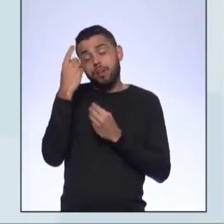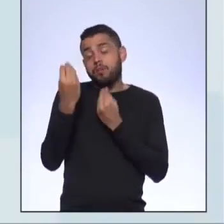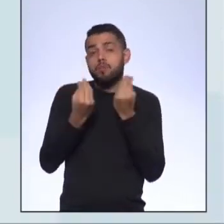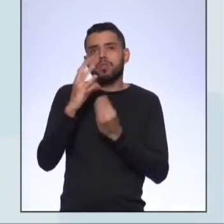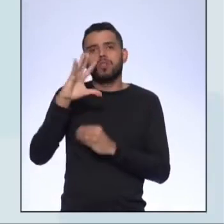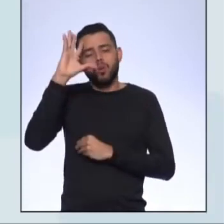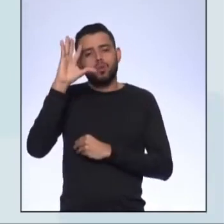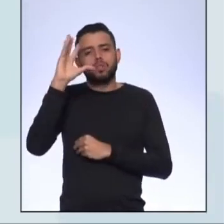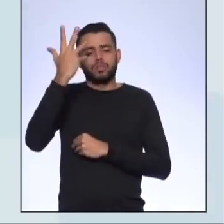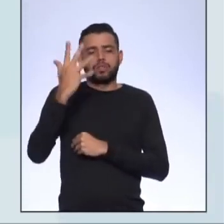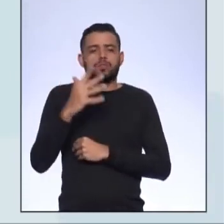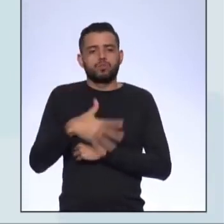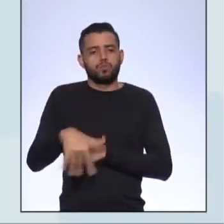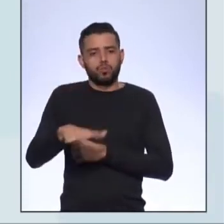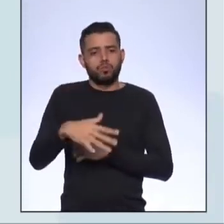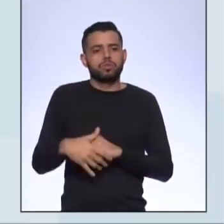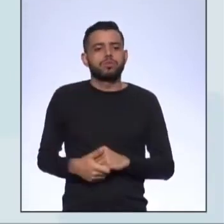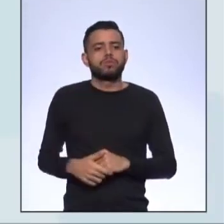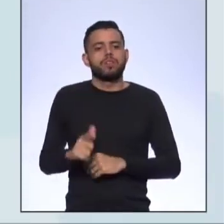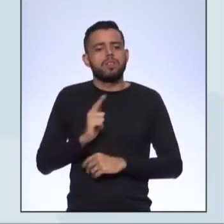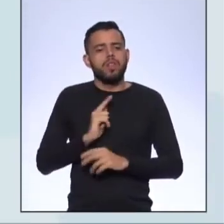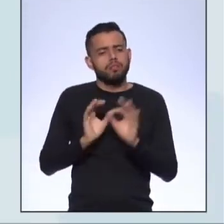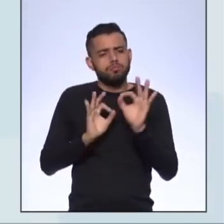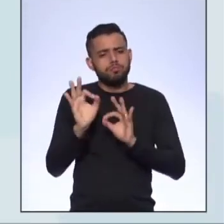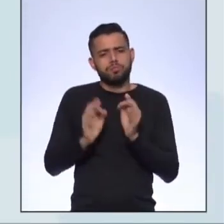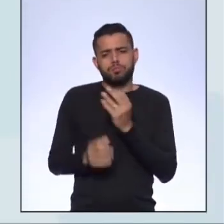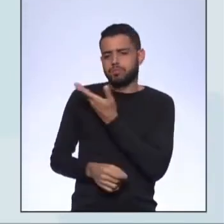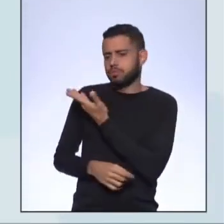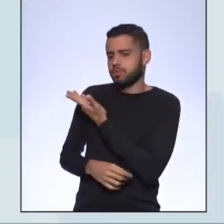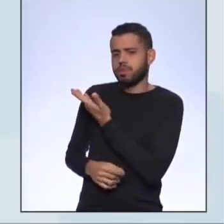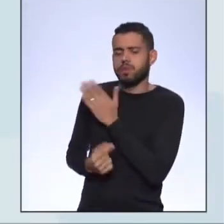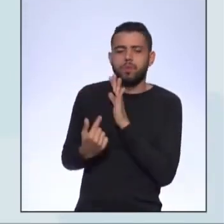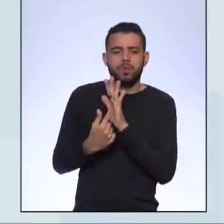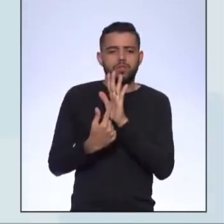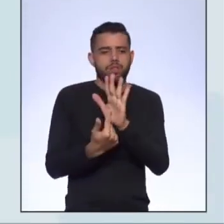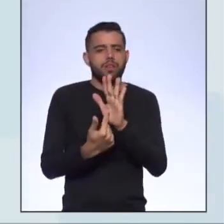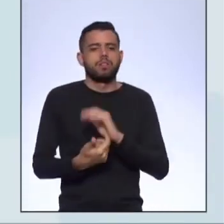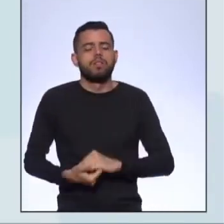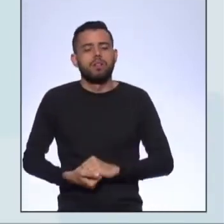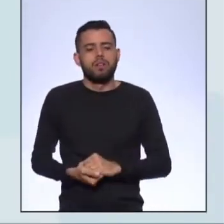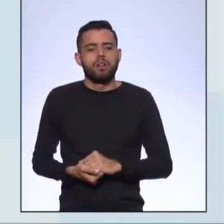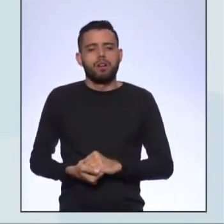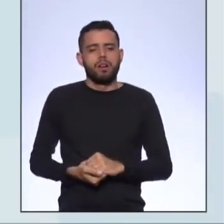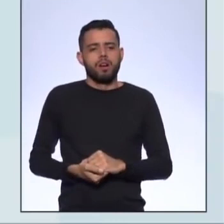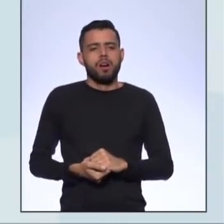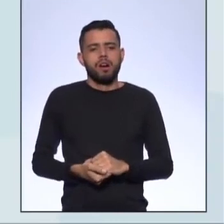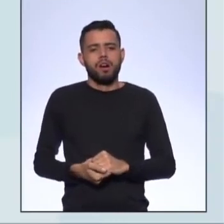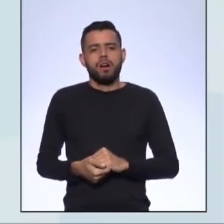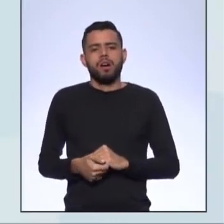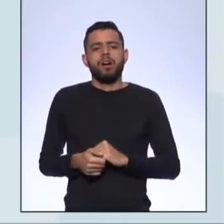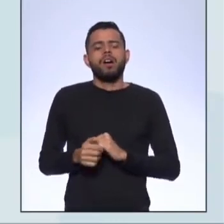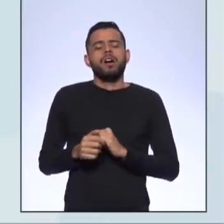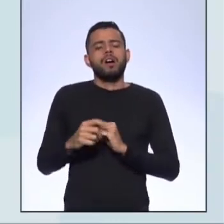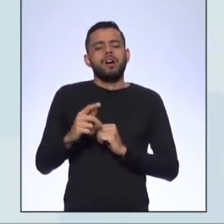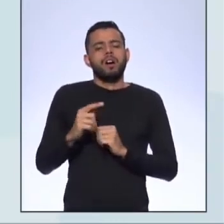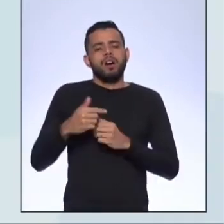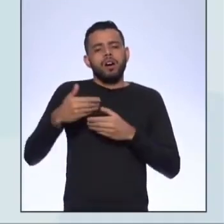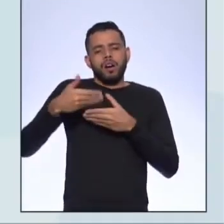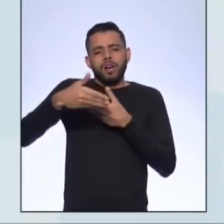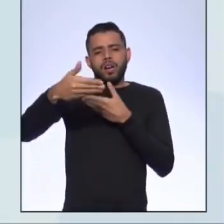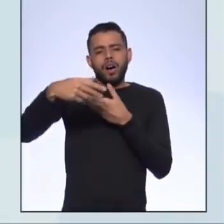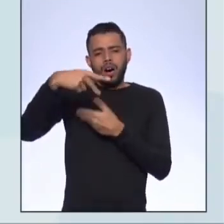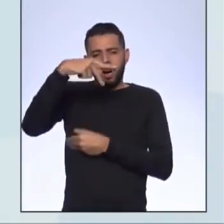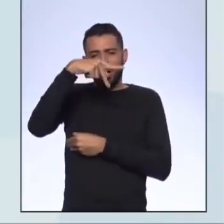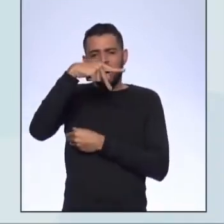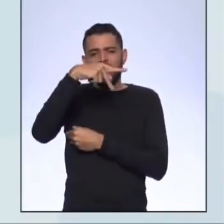isso. Então, aqui a gente tem um esquema mostrando a geração parental. E essa geração parental, aí,